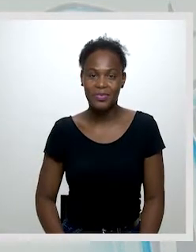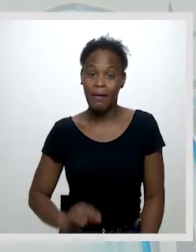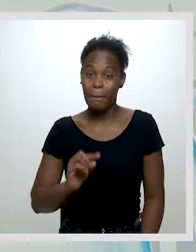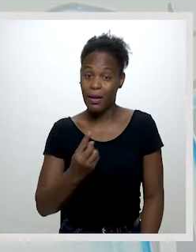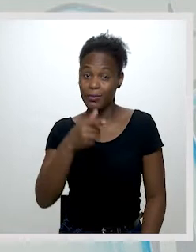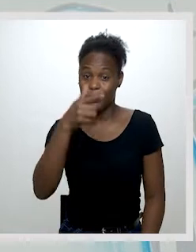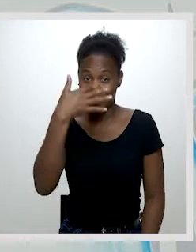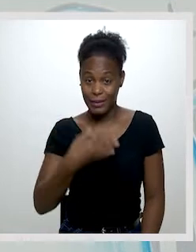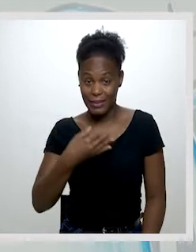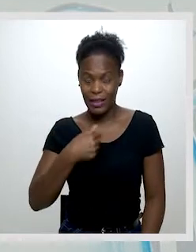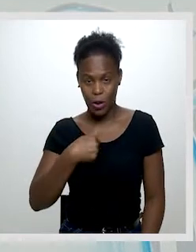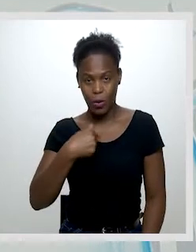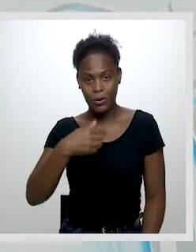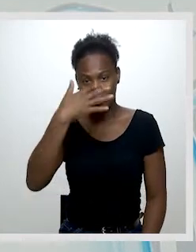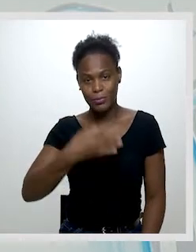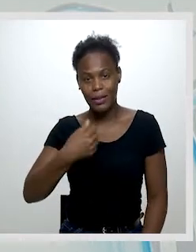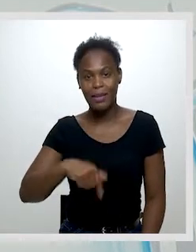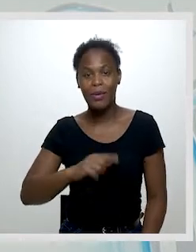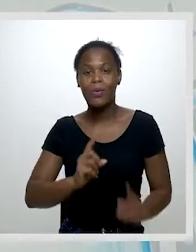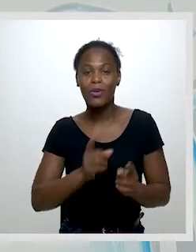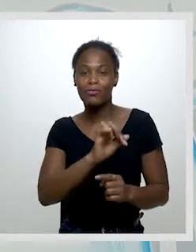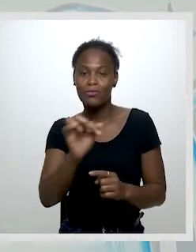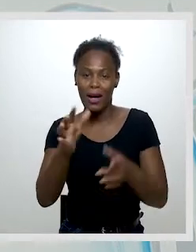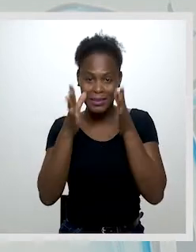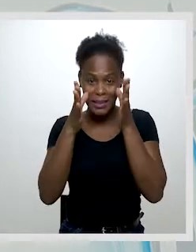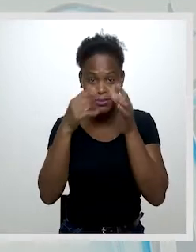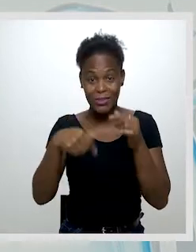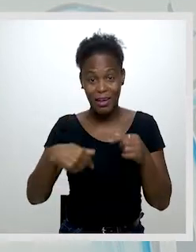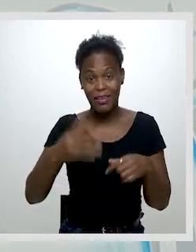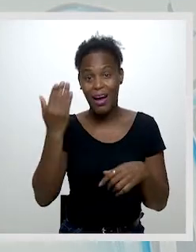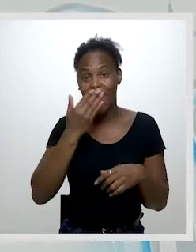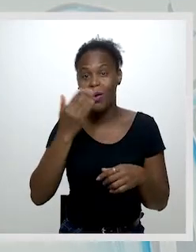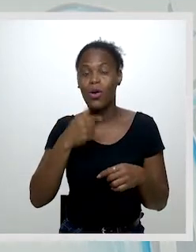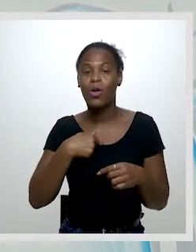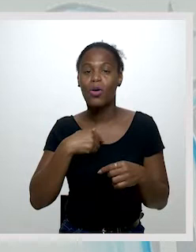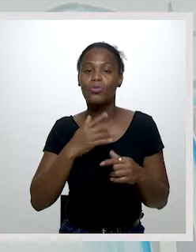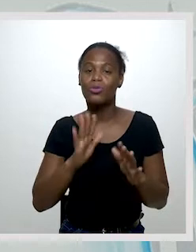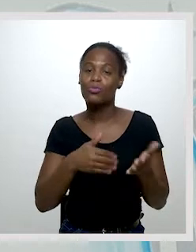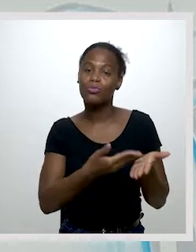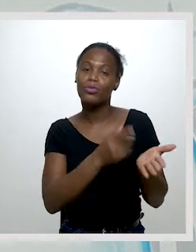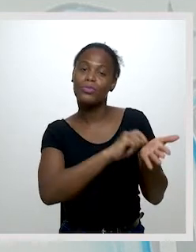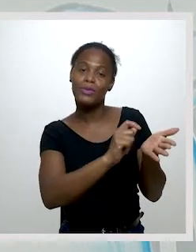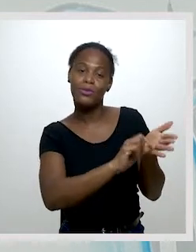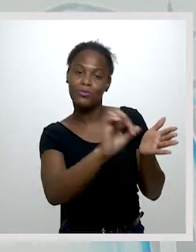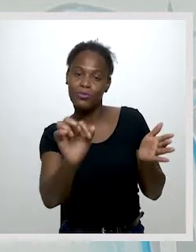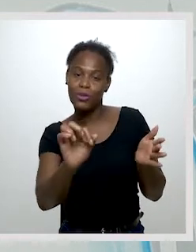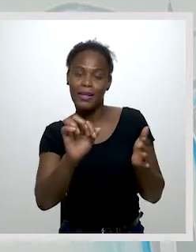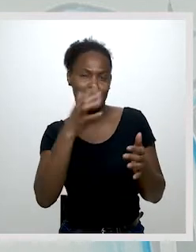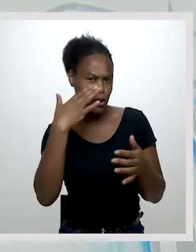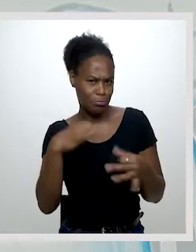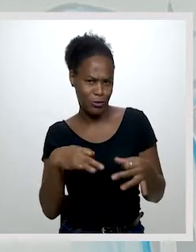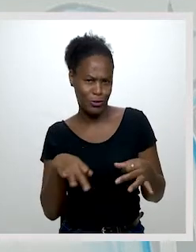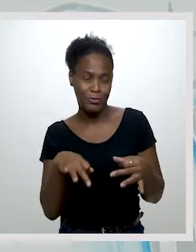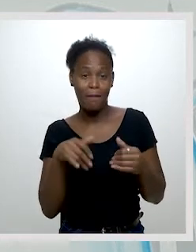Para eu ter a certeza de que estiveram atentos durante a aula, eu trouxe um exercício que é